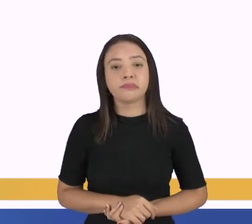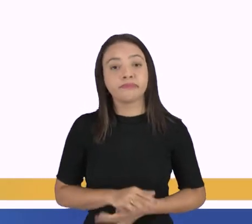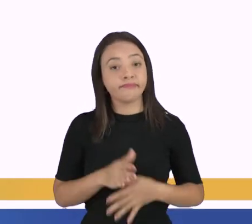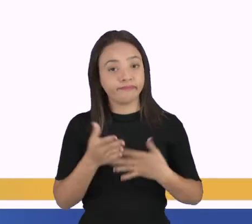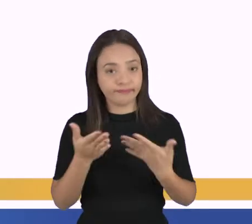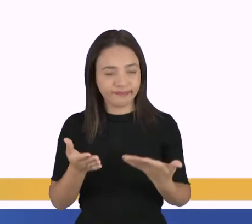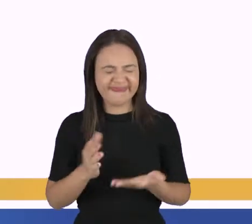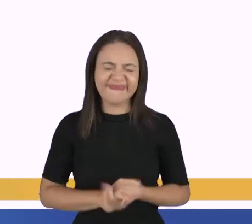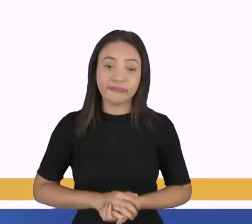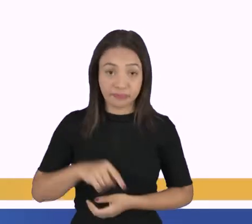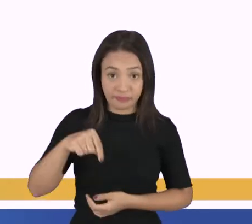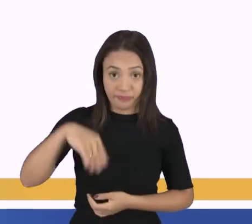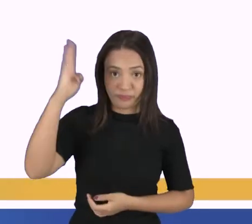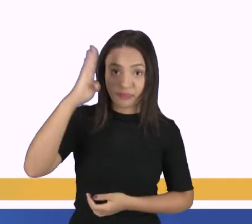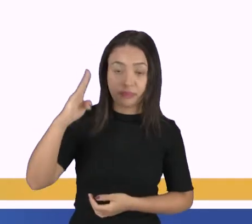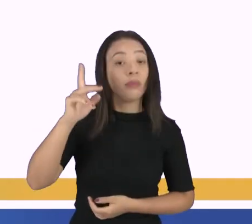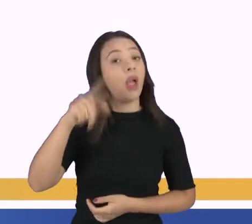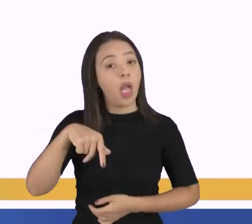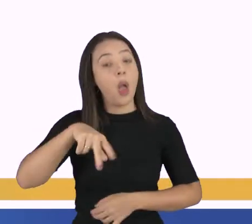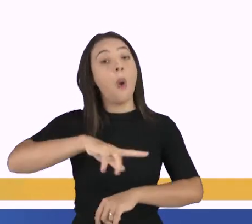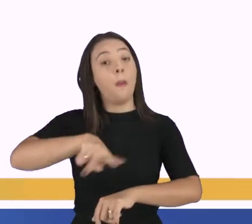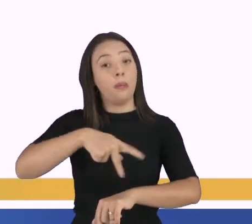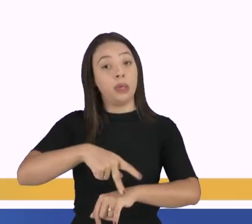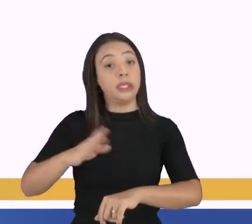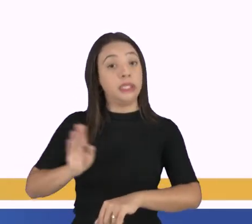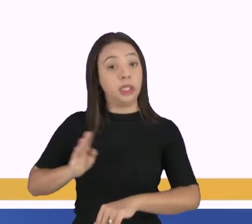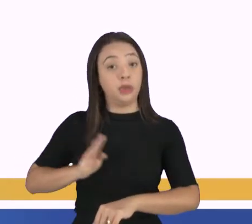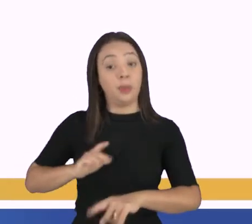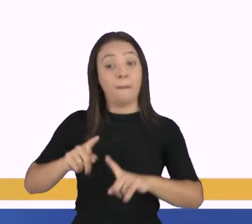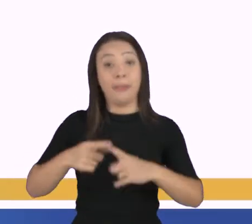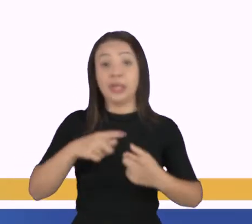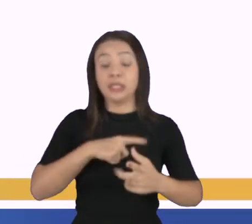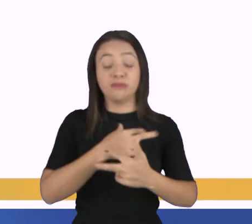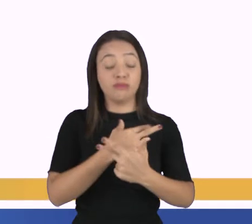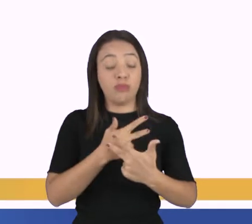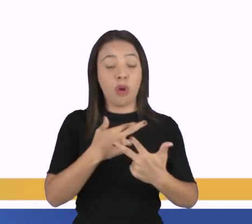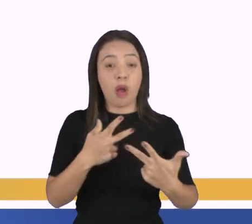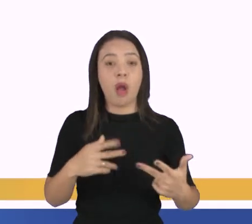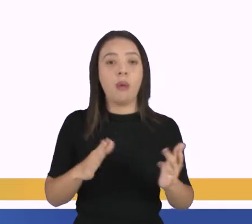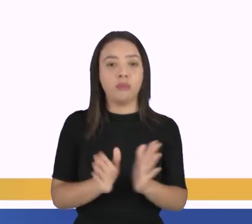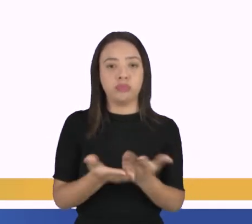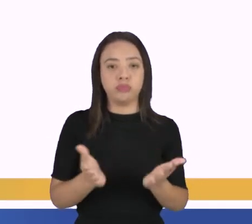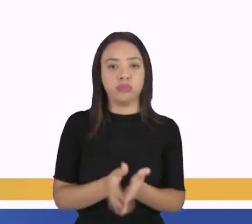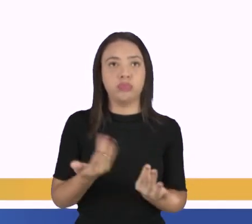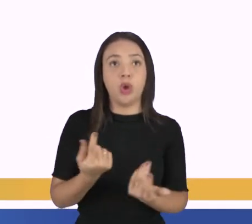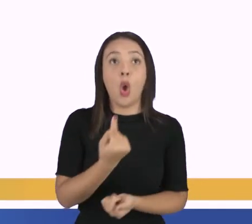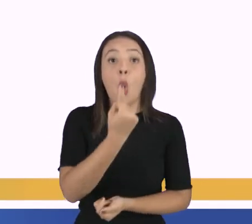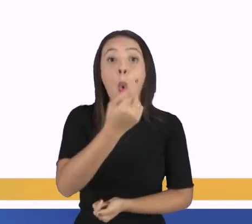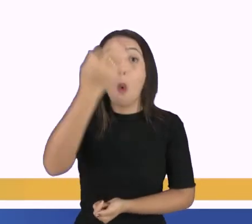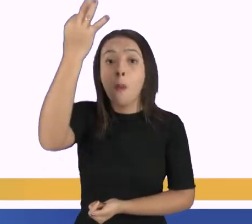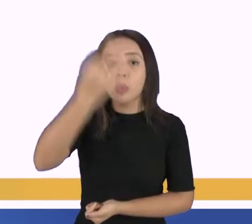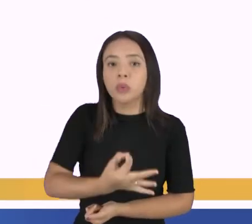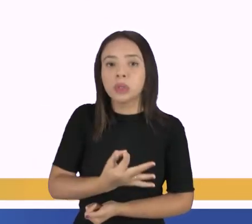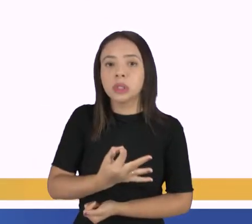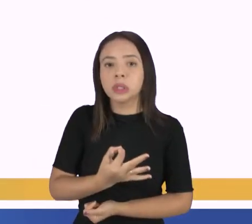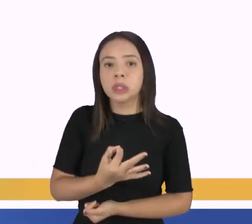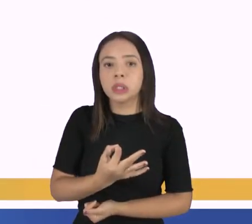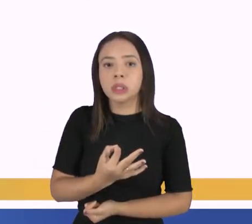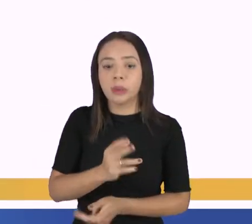Então, pessoal, Brasil é um país rico e com muitos pobres. 1% mais ricos